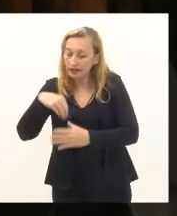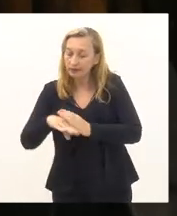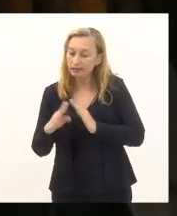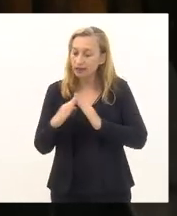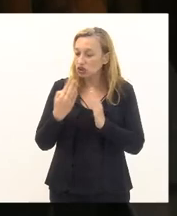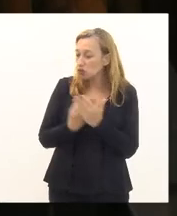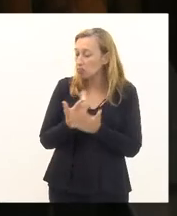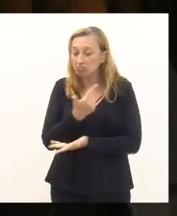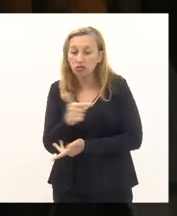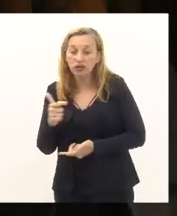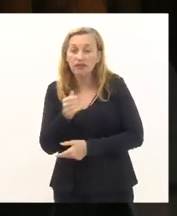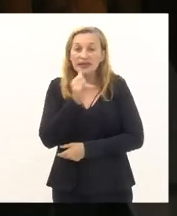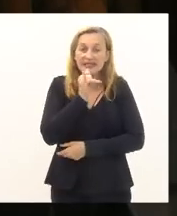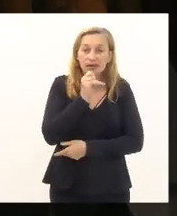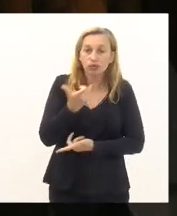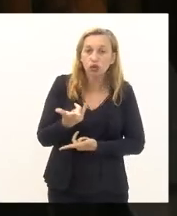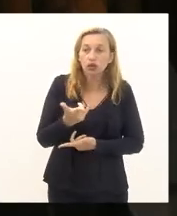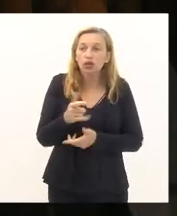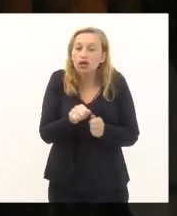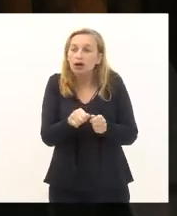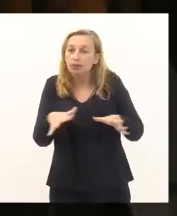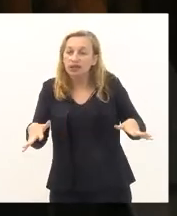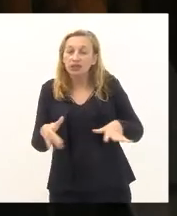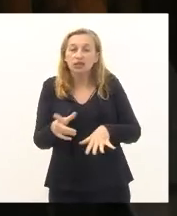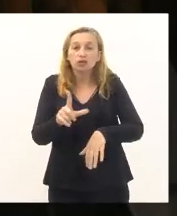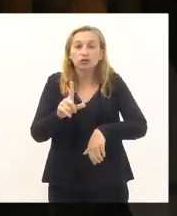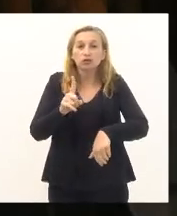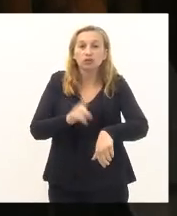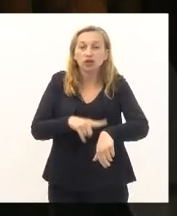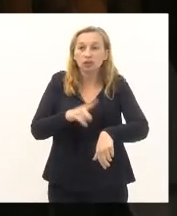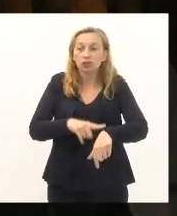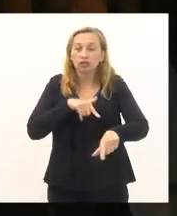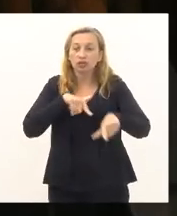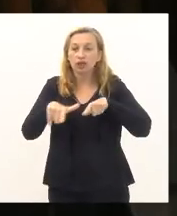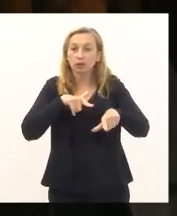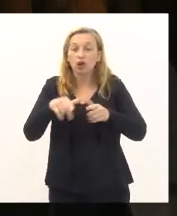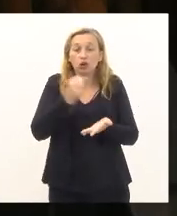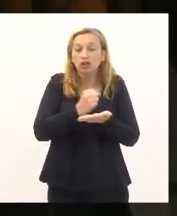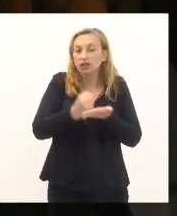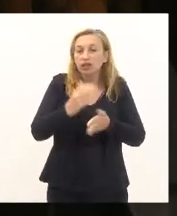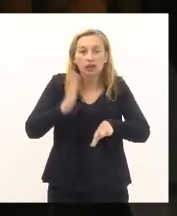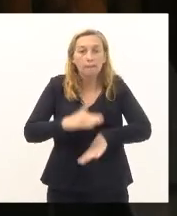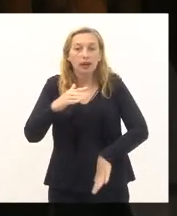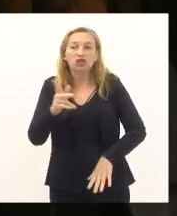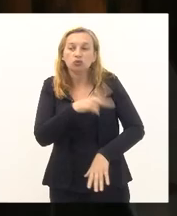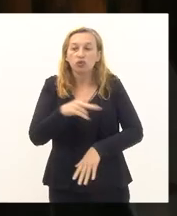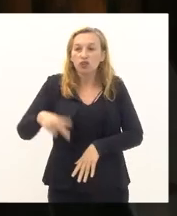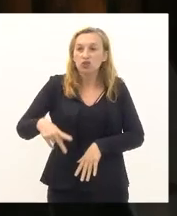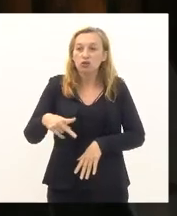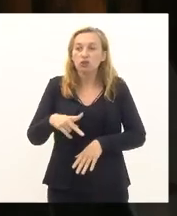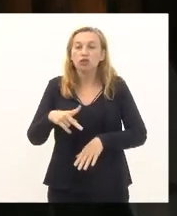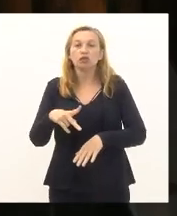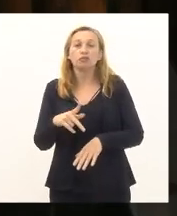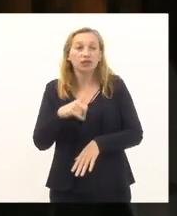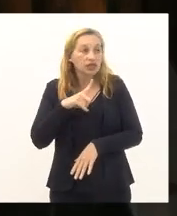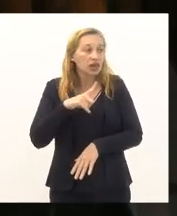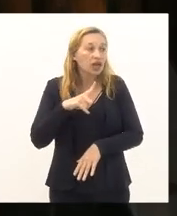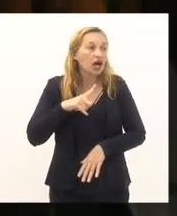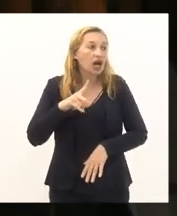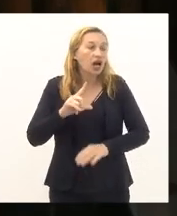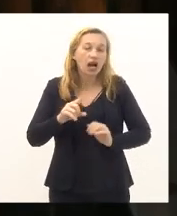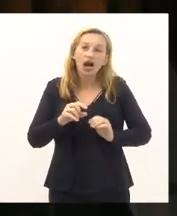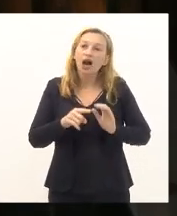teve, por exemplo, a ampliação da carga horária, a contratação de mais professores para garantir aulas de reforço.